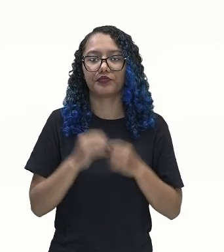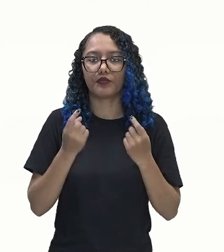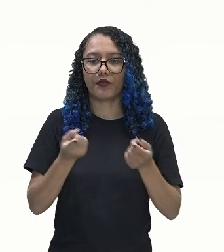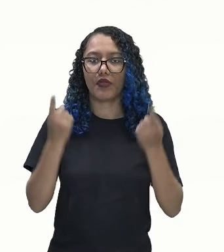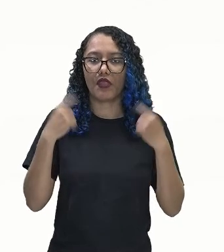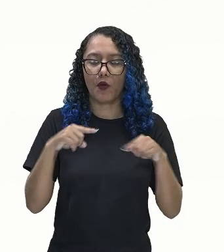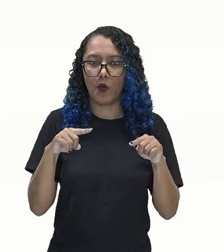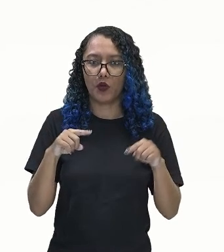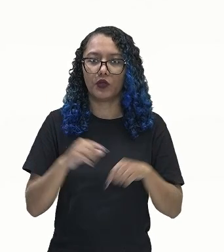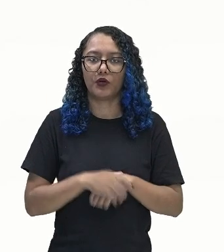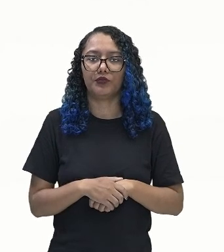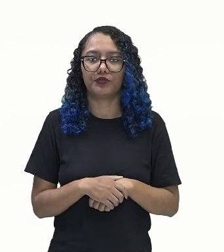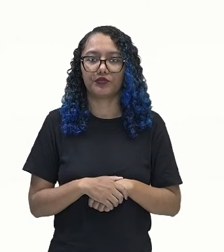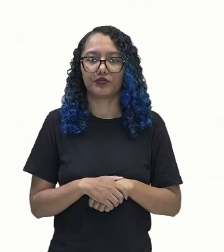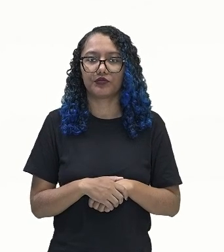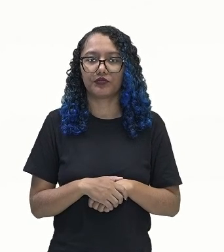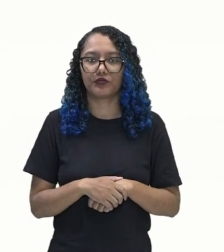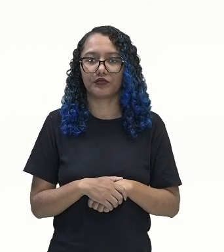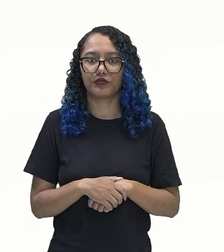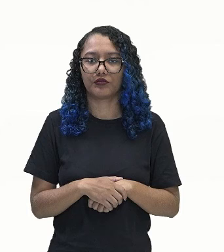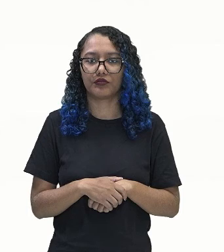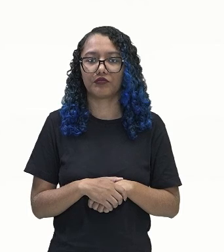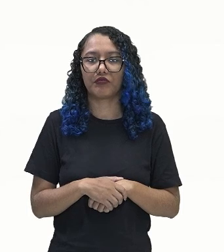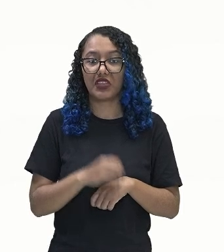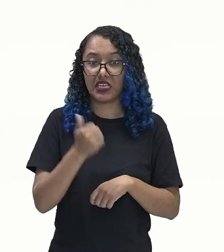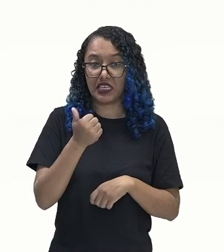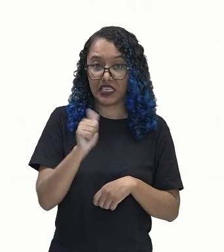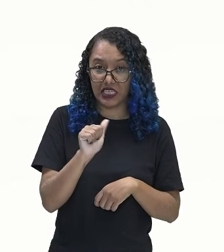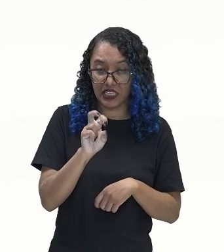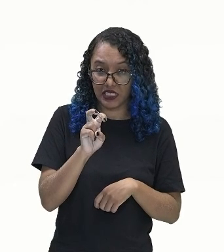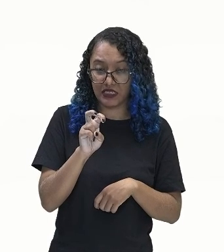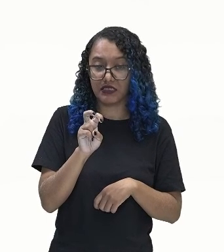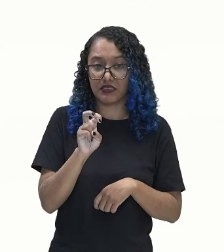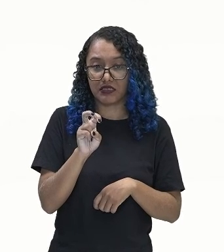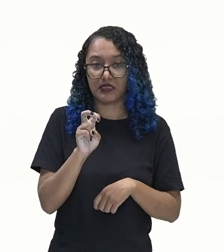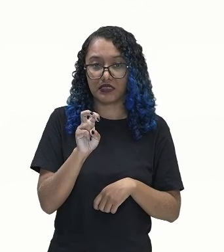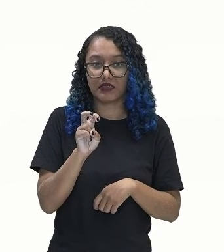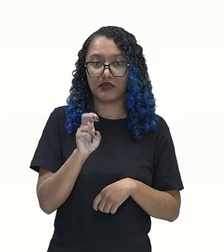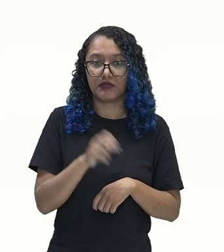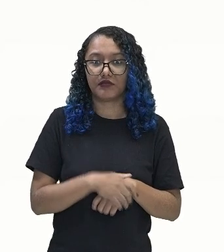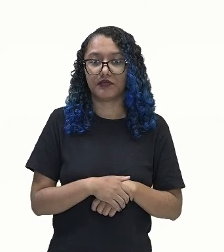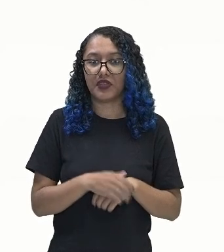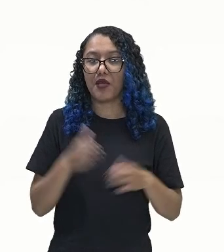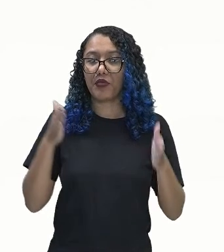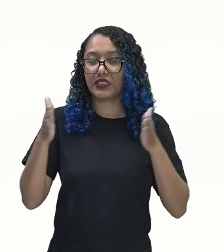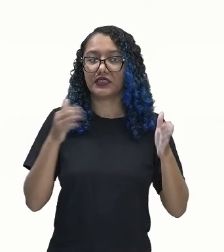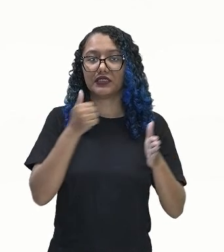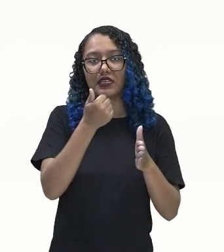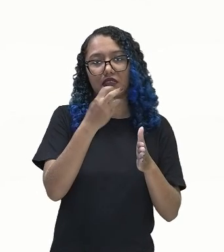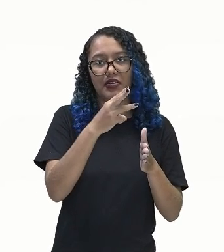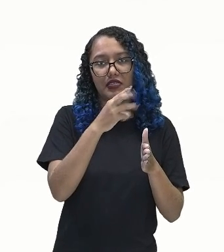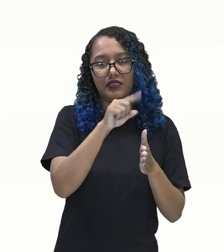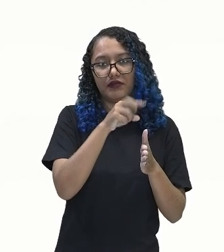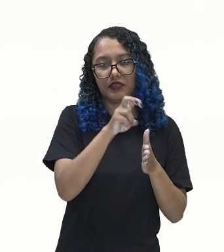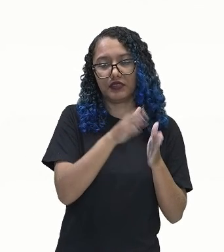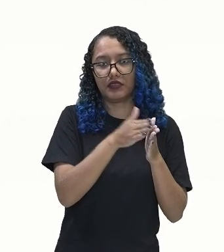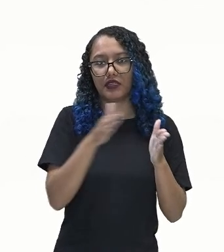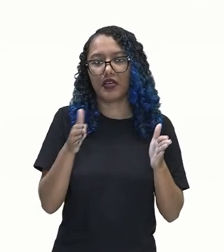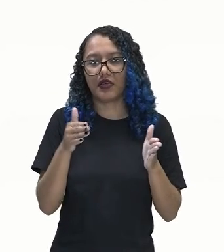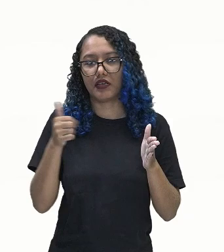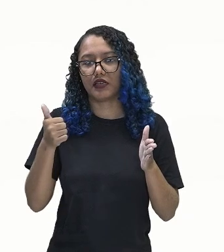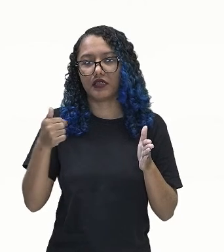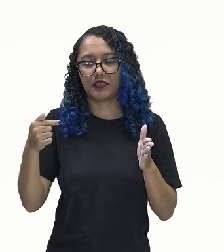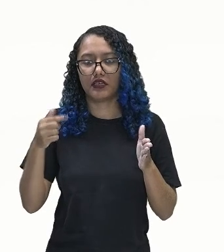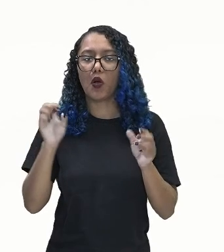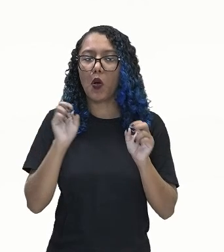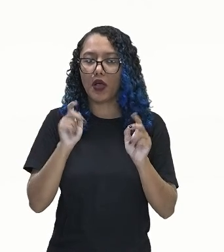ele vem mostrando o outro. Ó, aqui tinha que estar 15. Ele tem que estar entre 13 e 17. Então, aqui tá ok. Aí, vem